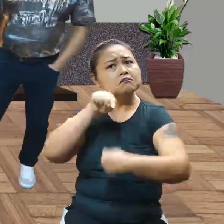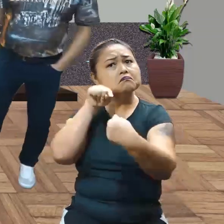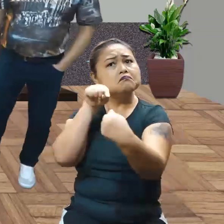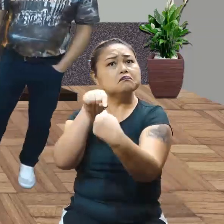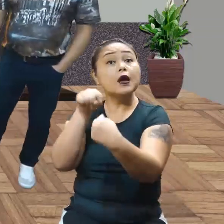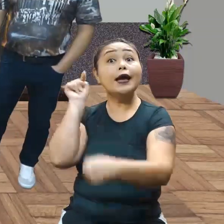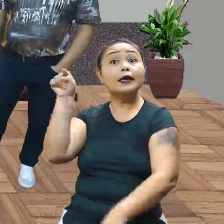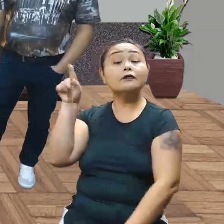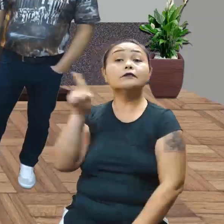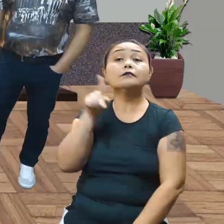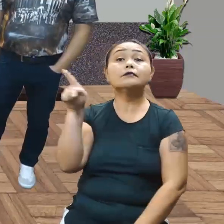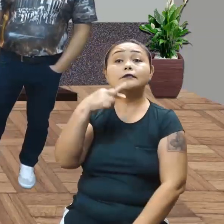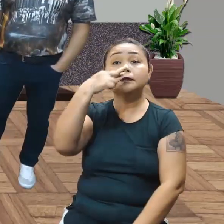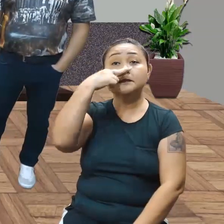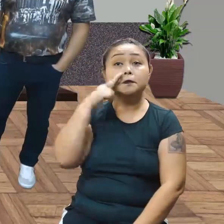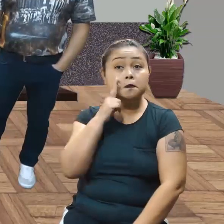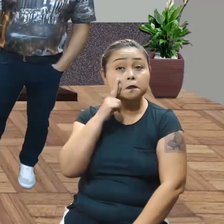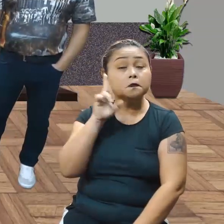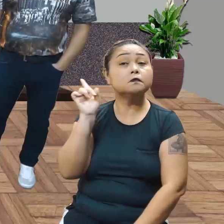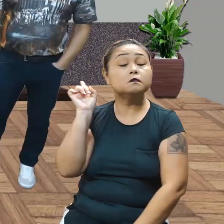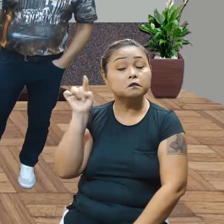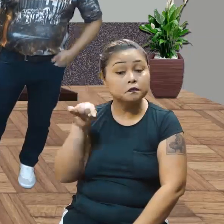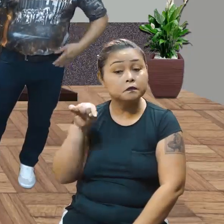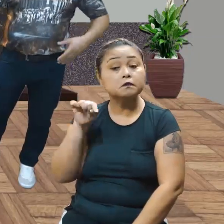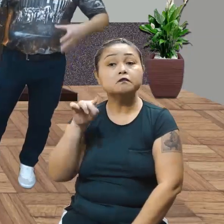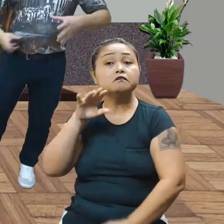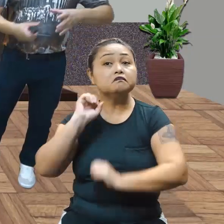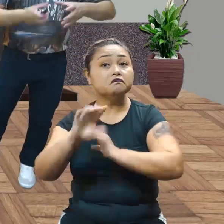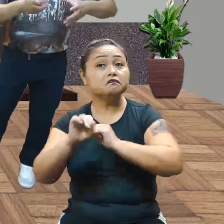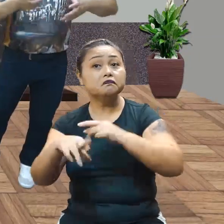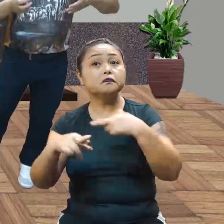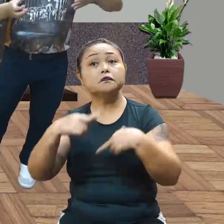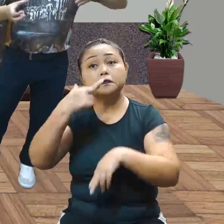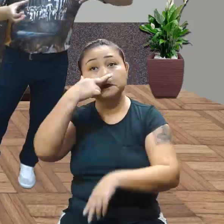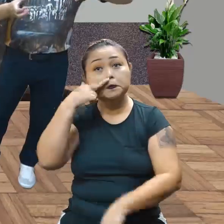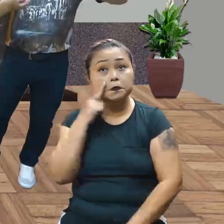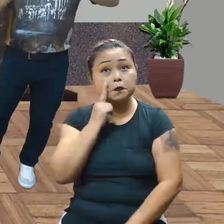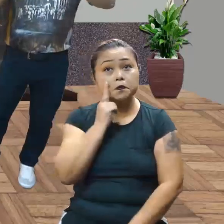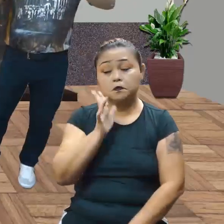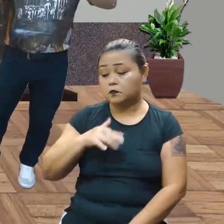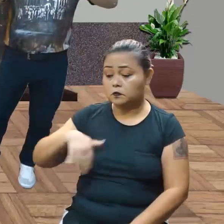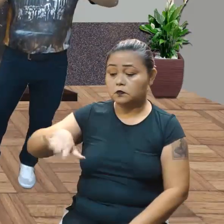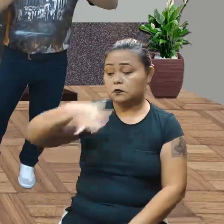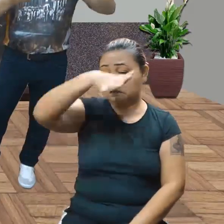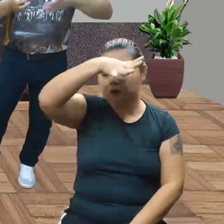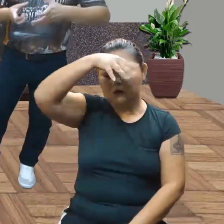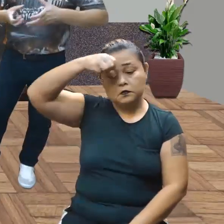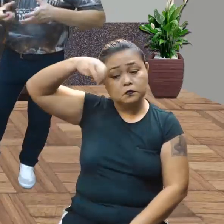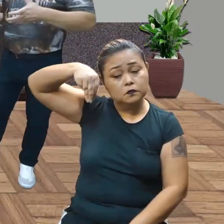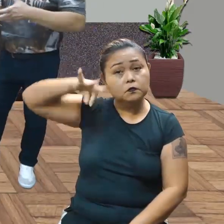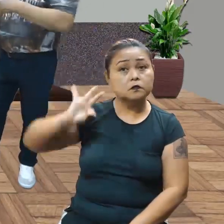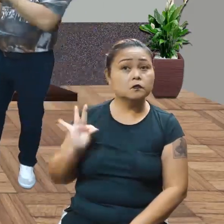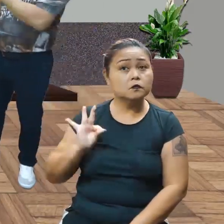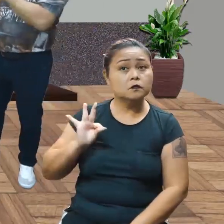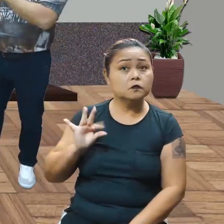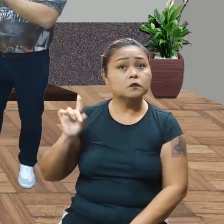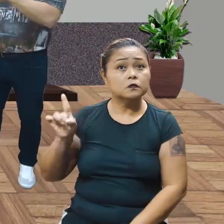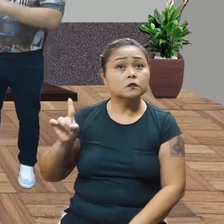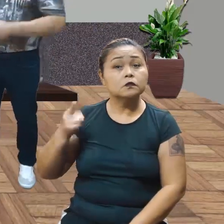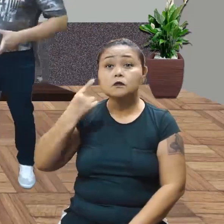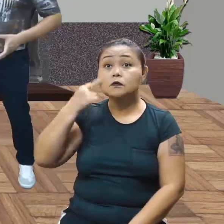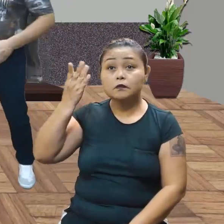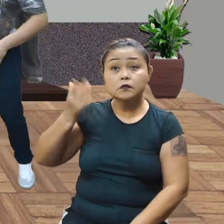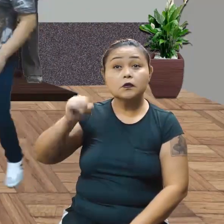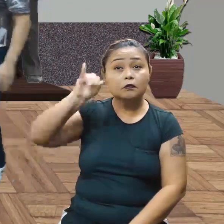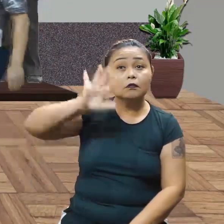professor de Rondon. Vai ser um grande professor de Rondon aí. Ele vai sair do Mato Grosso aí, esse que está